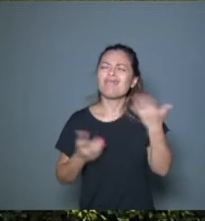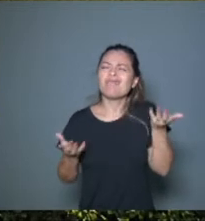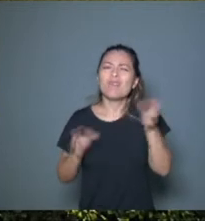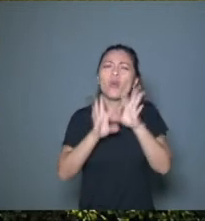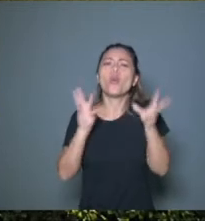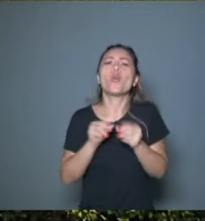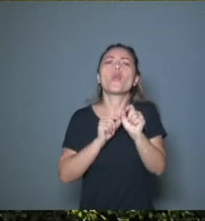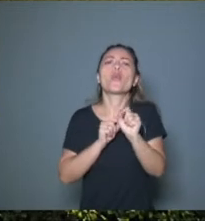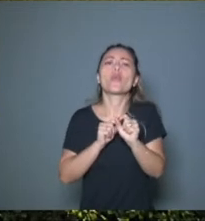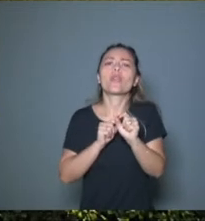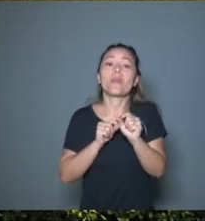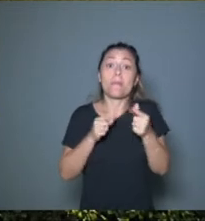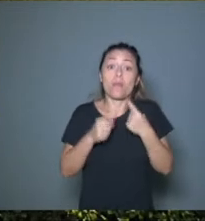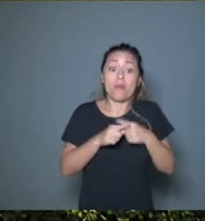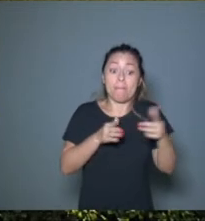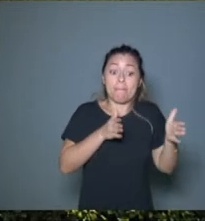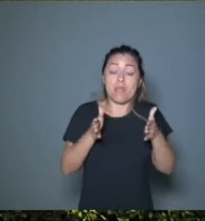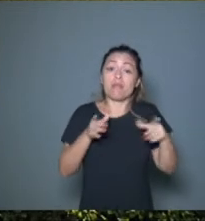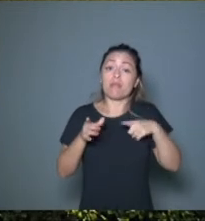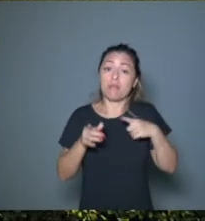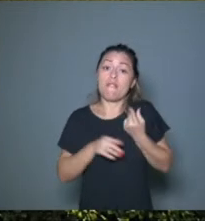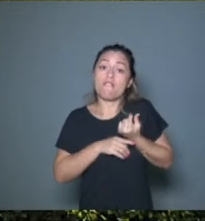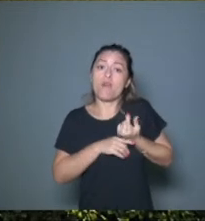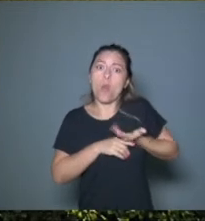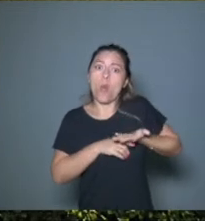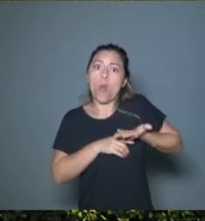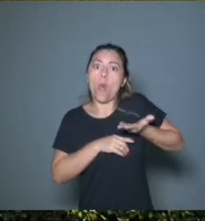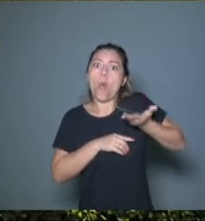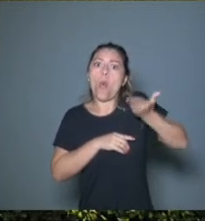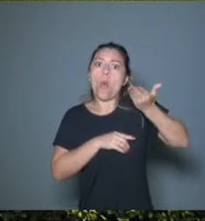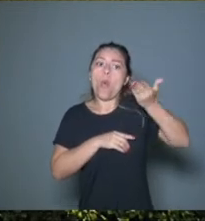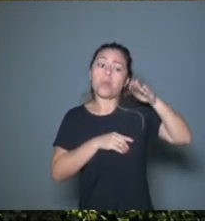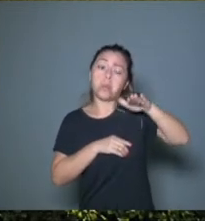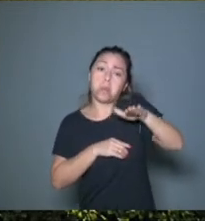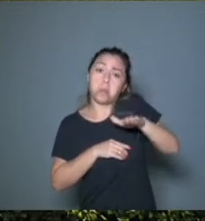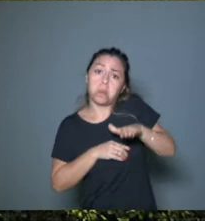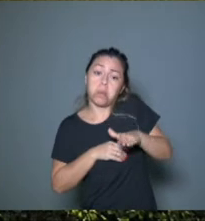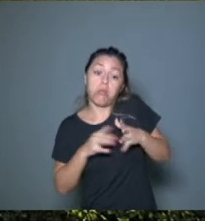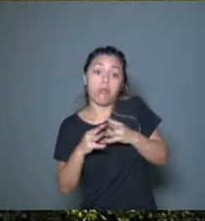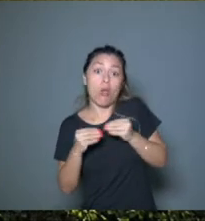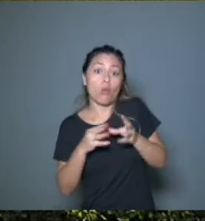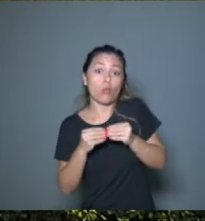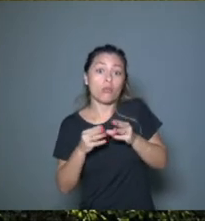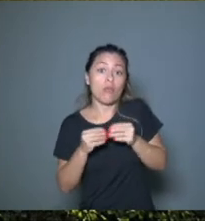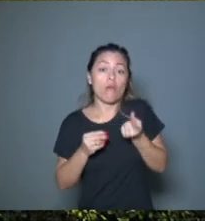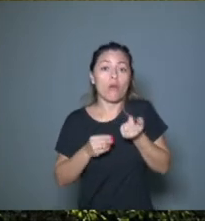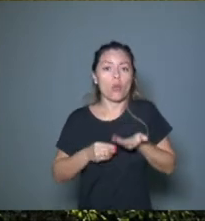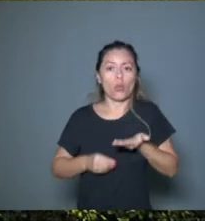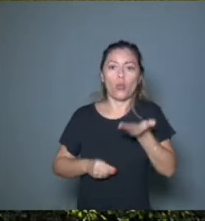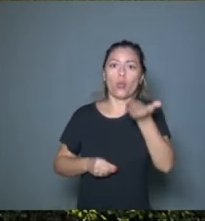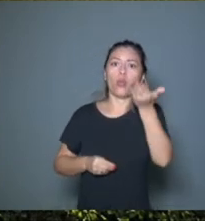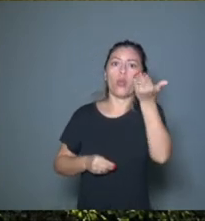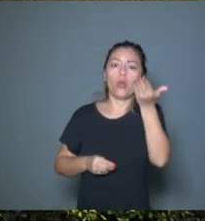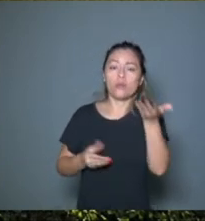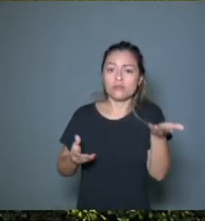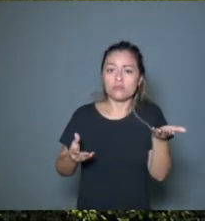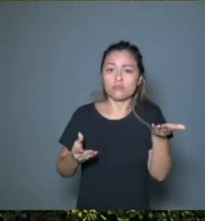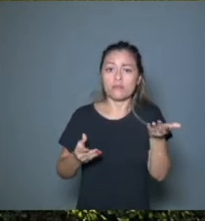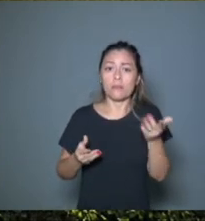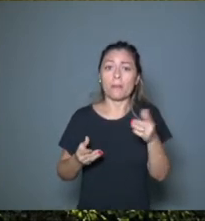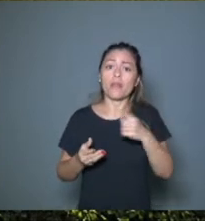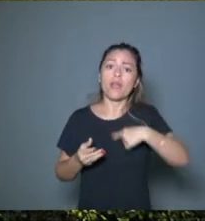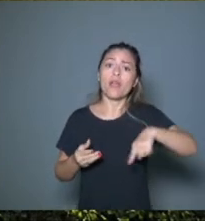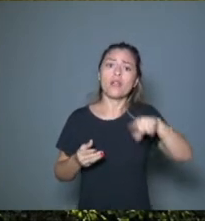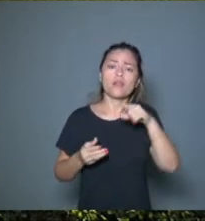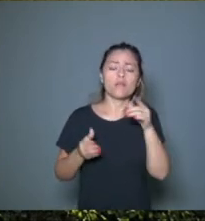nesse período nós tivemos preços de grãos altos, preços de grãos baixos, algodão, preços máximos, mínimos, e nós ficamos com